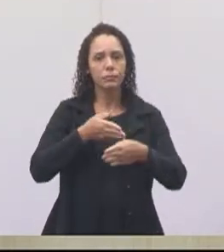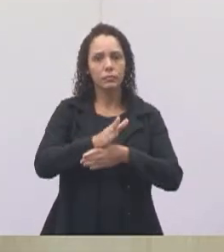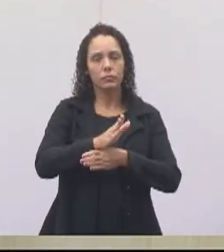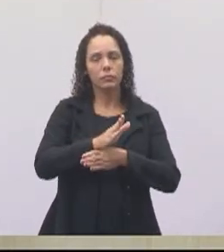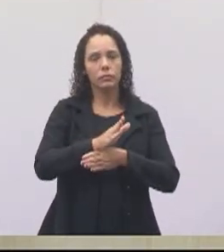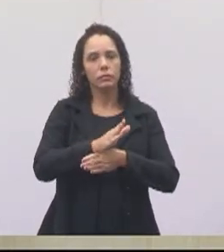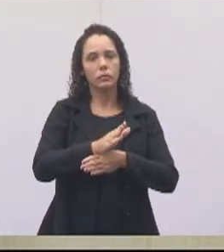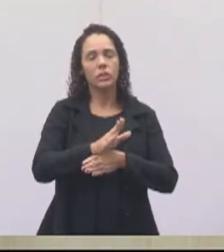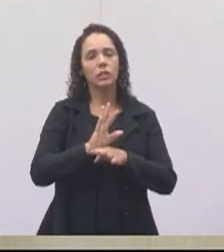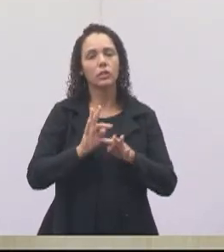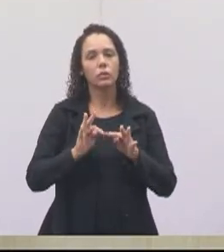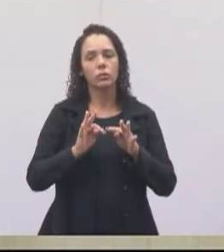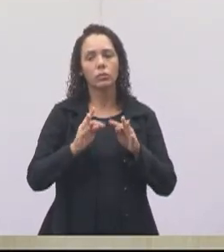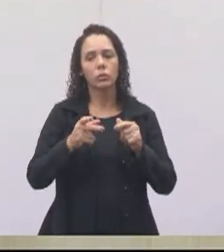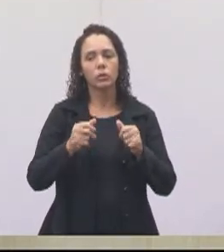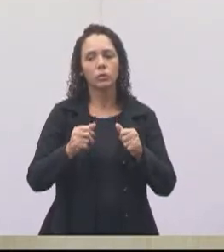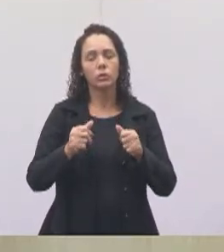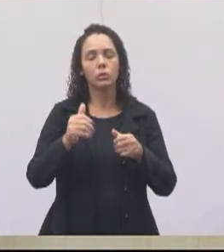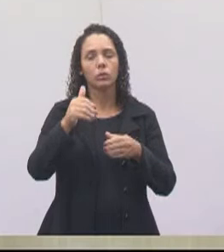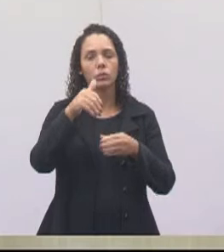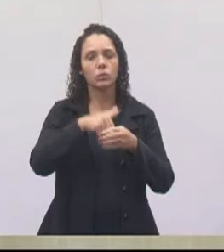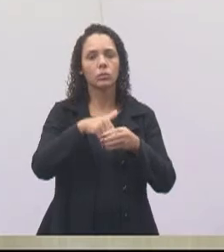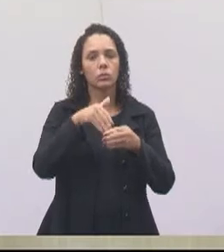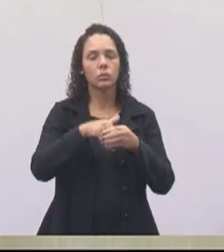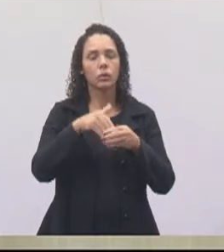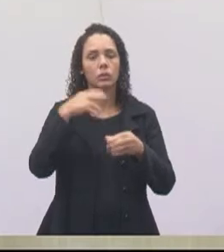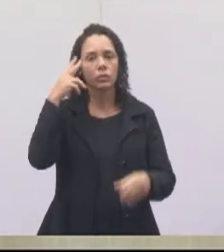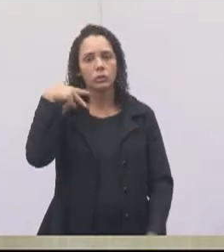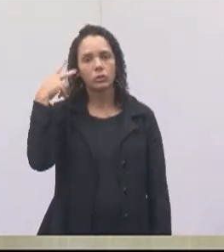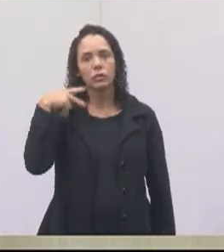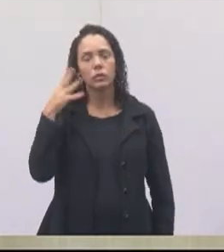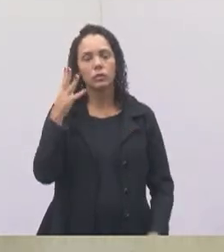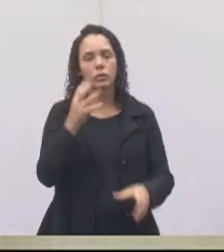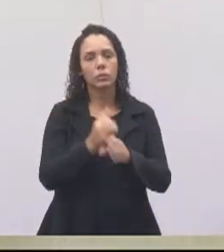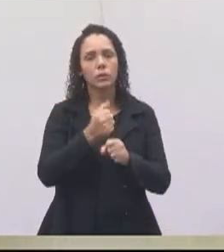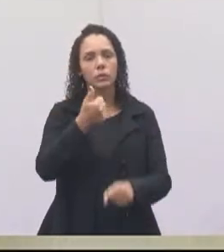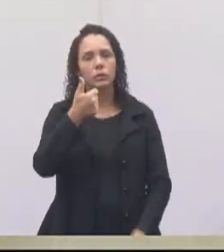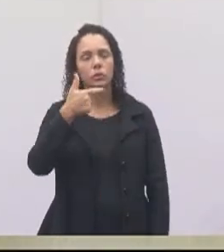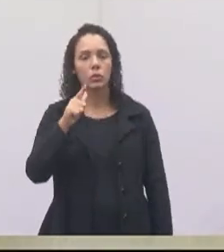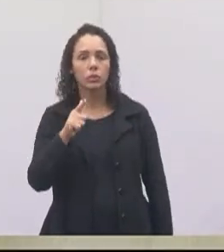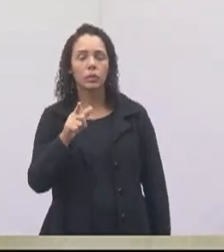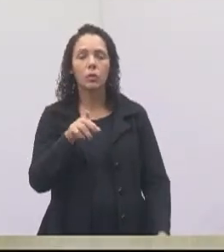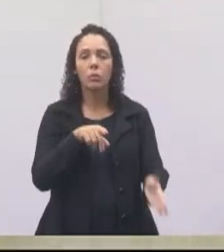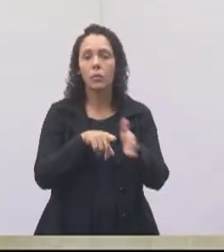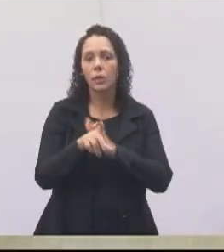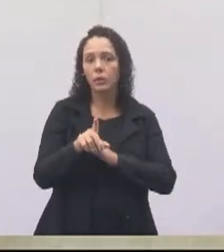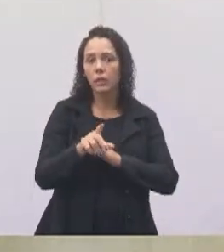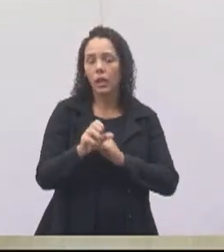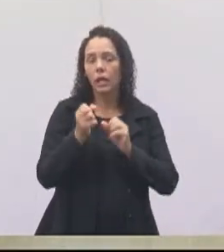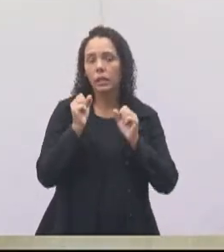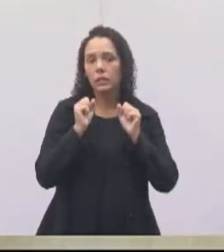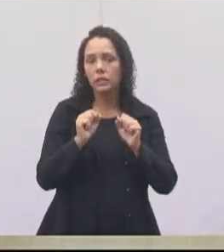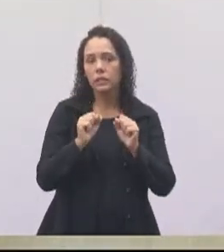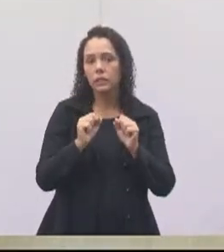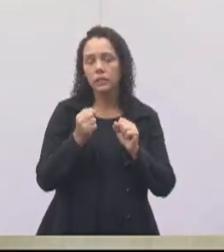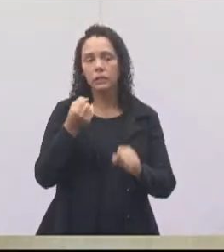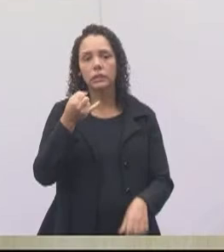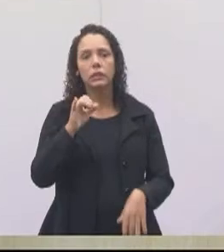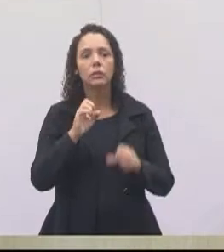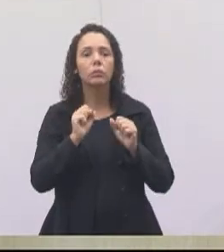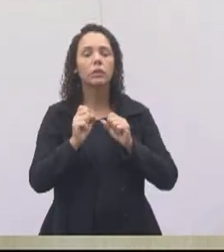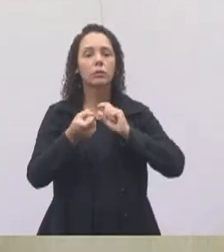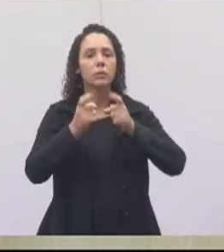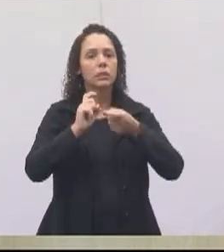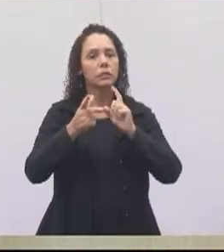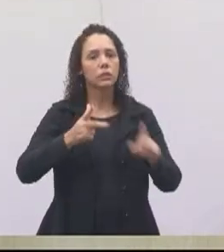aprovado por unanimidade, foram 12 votos favoráveis. Consulta o plenário se há alguma objeção em suspendermos a